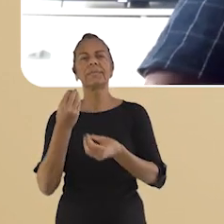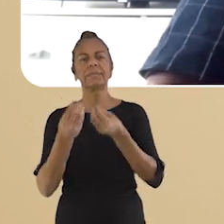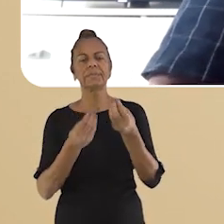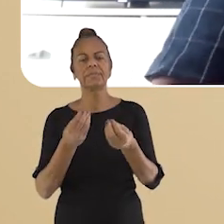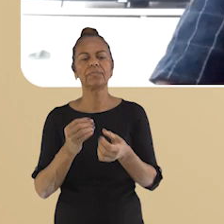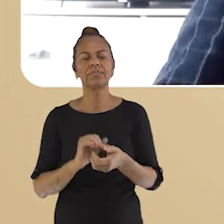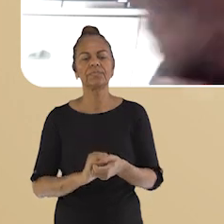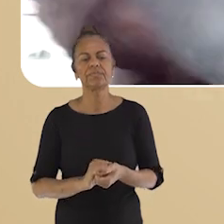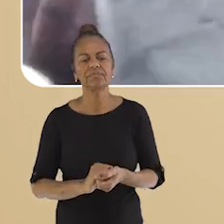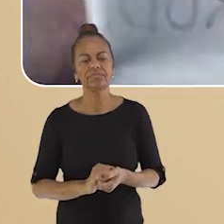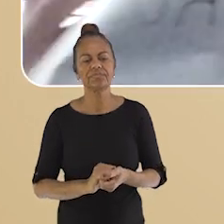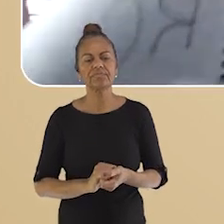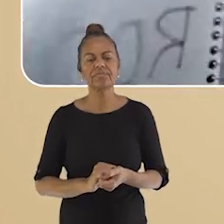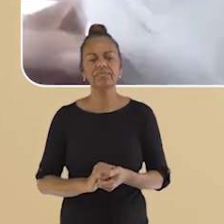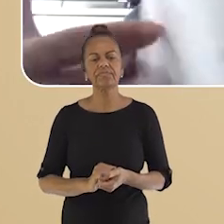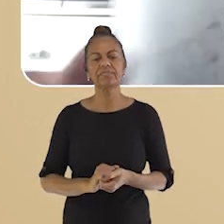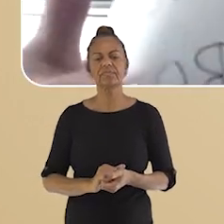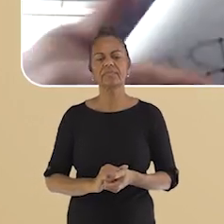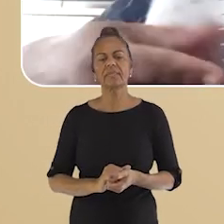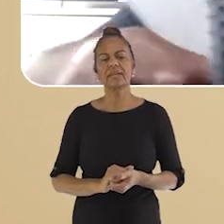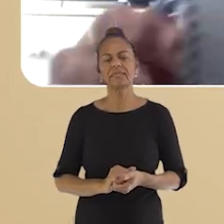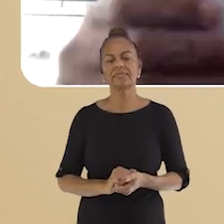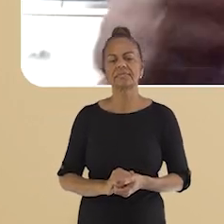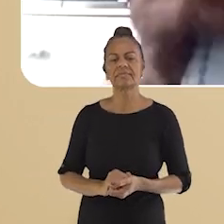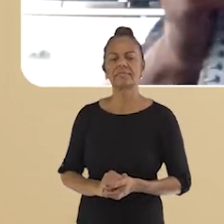e nós temos